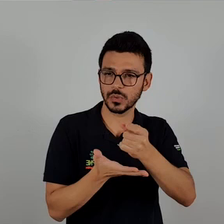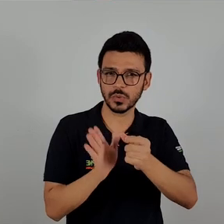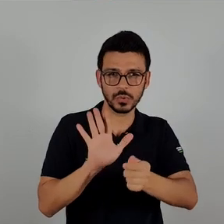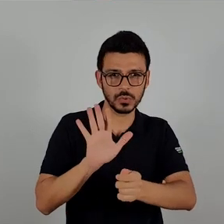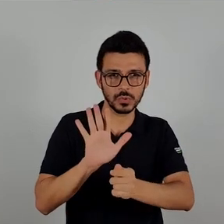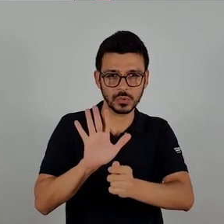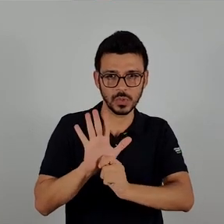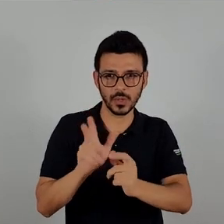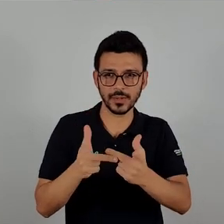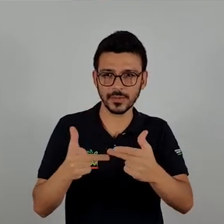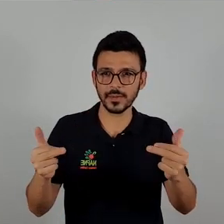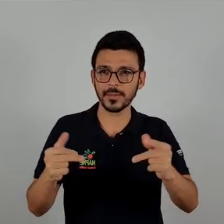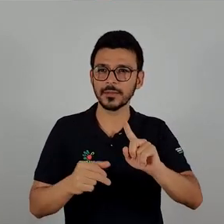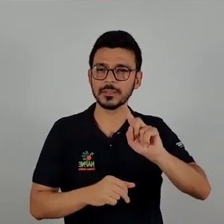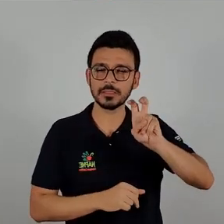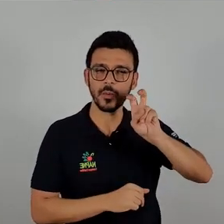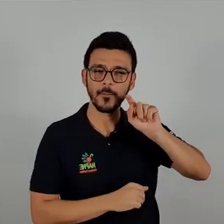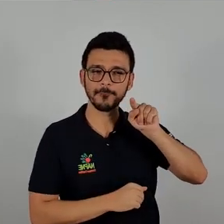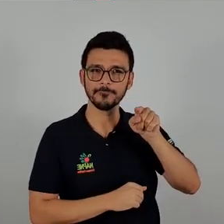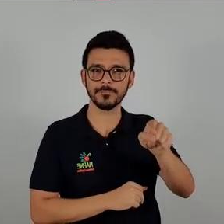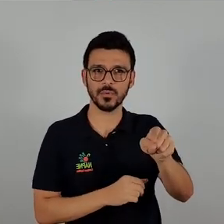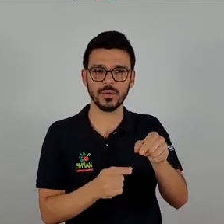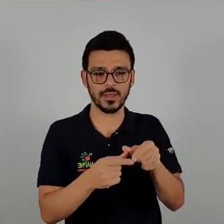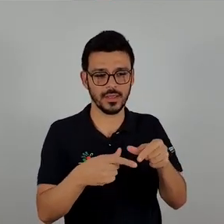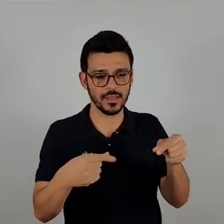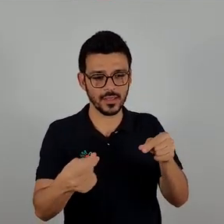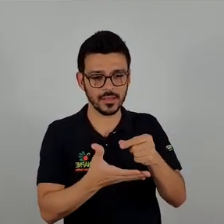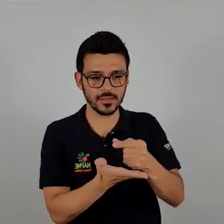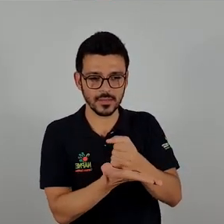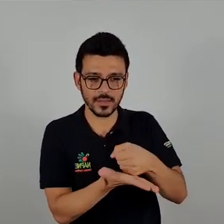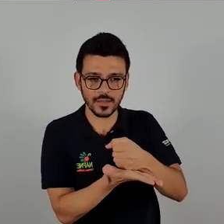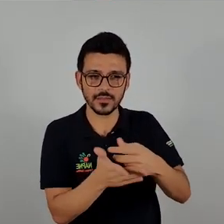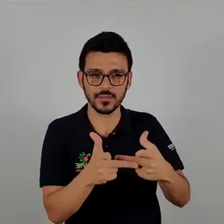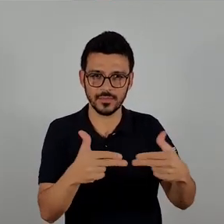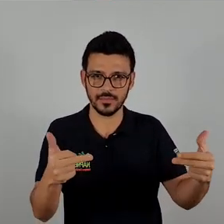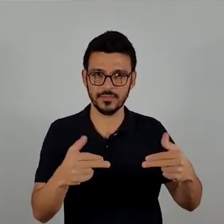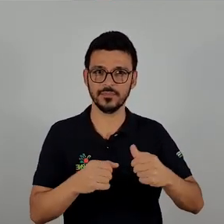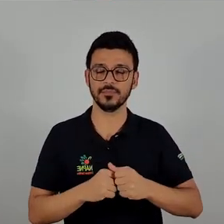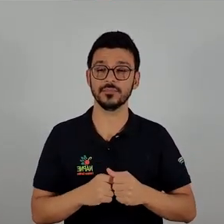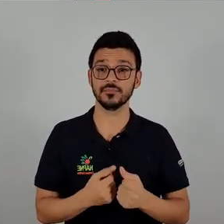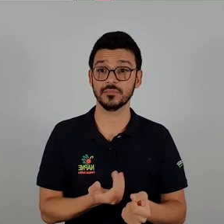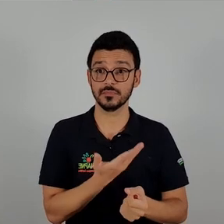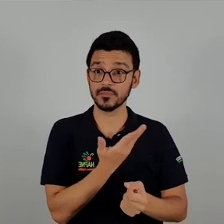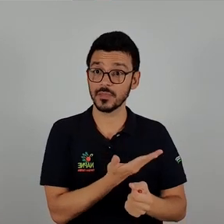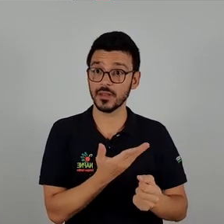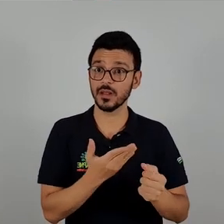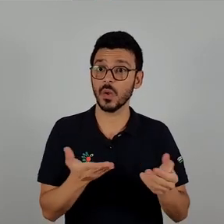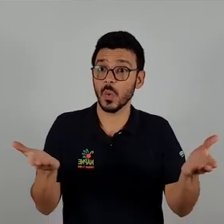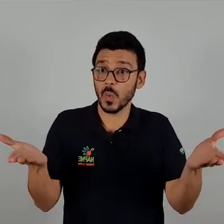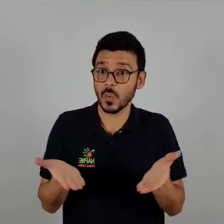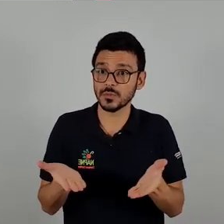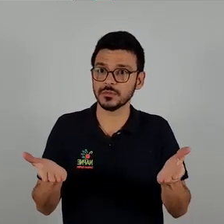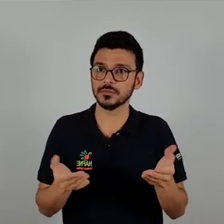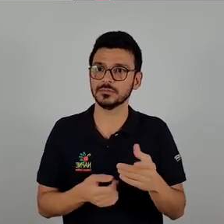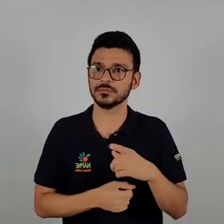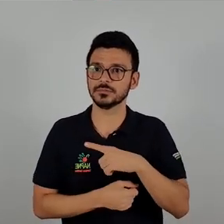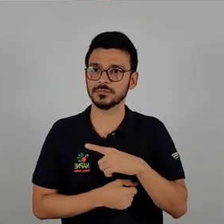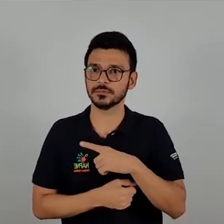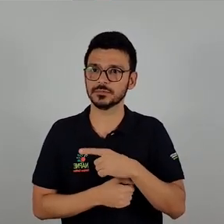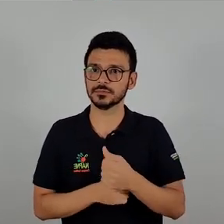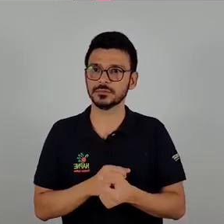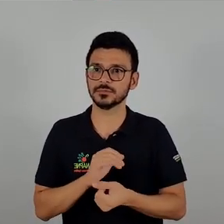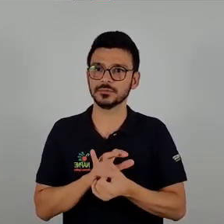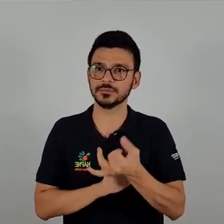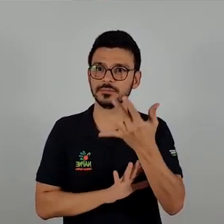menos, na média. O que é uma fórmula magistral? Um desenho daquele que eu mostrei para vocês. Várias plantas, vários